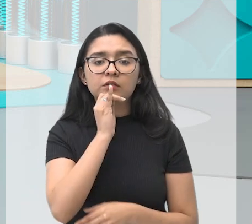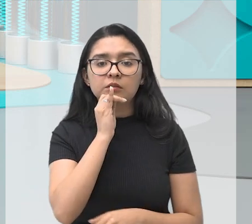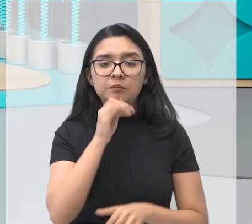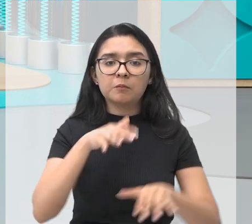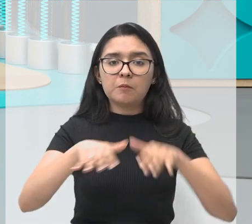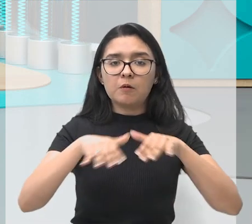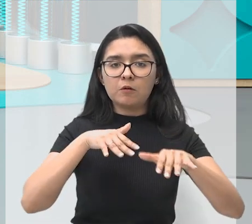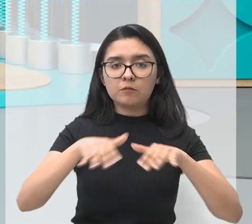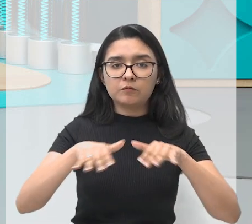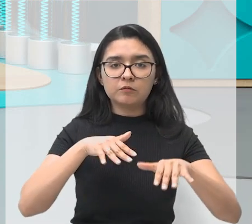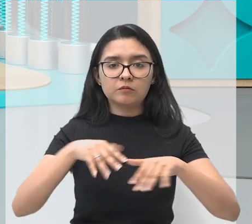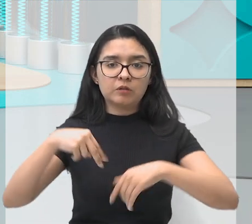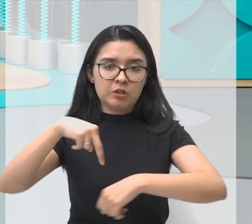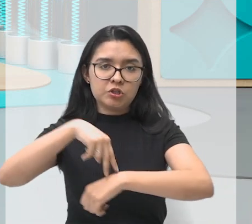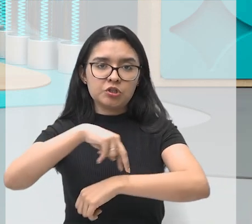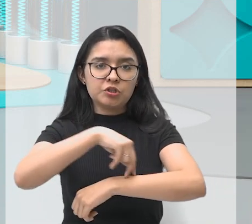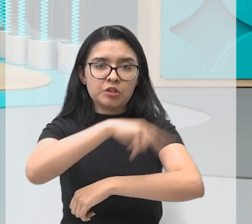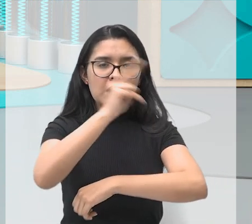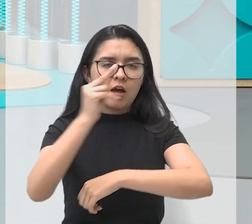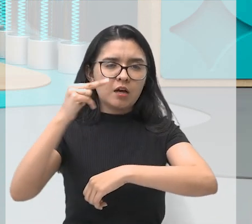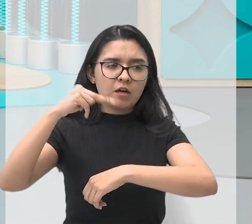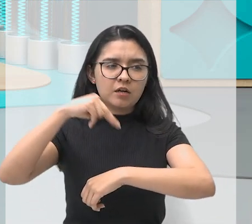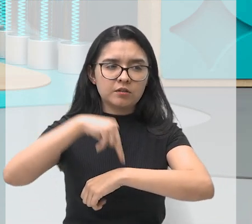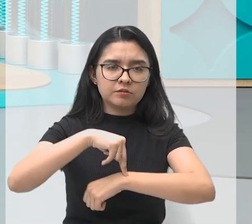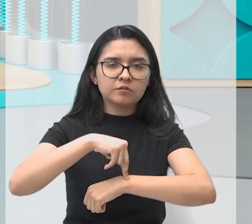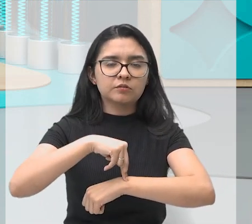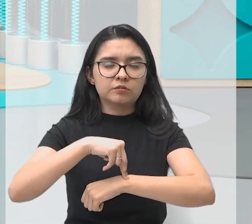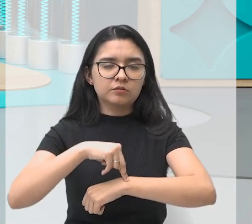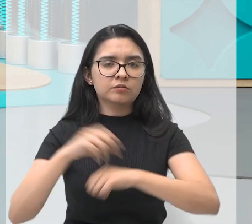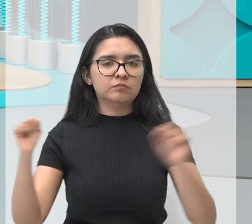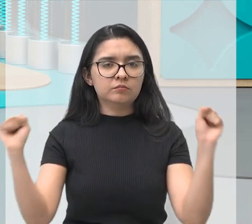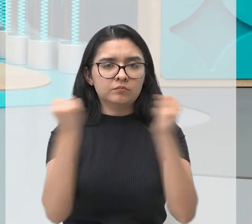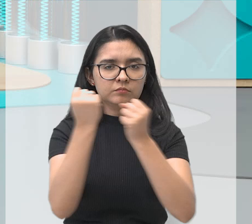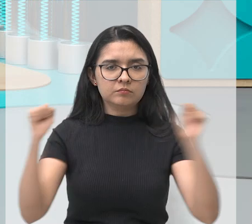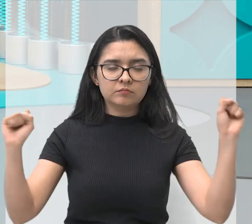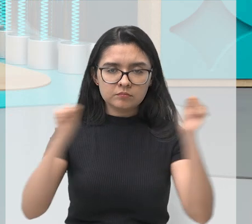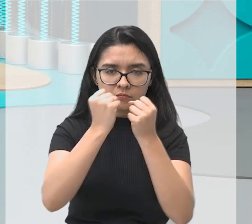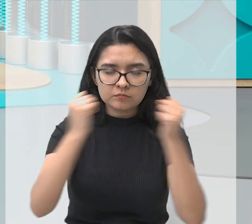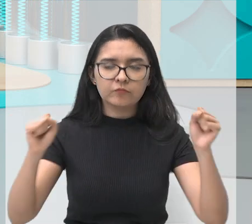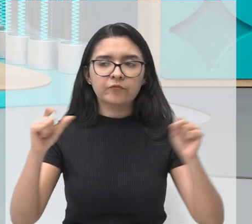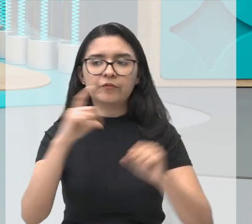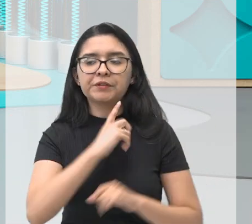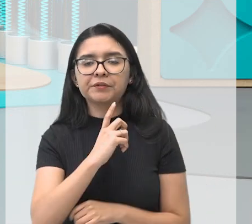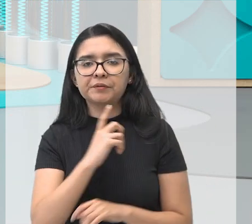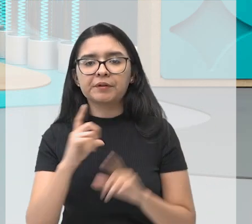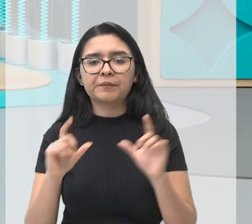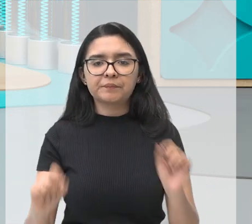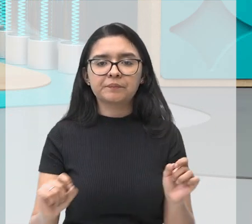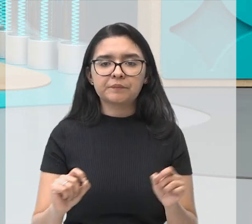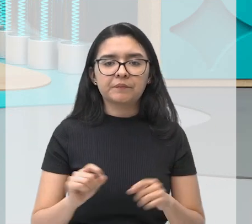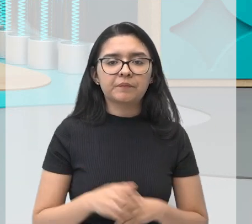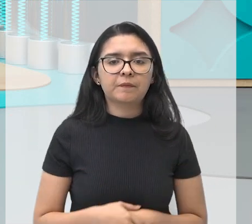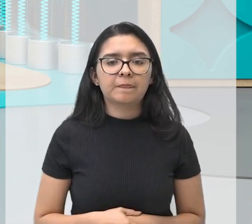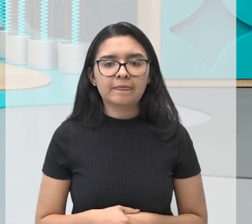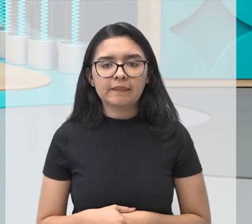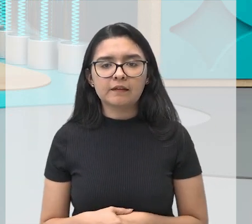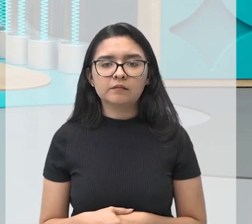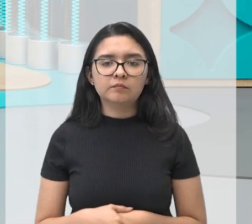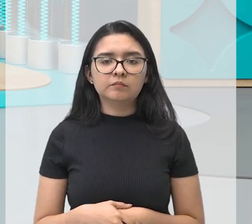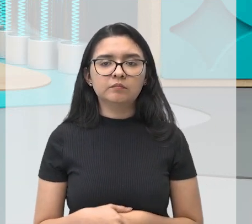de um movimento ginástico, né? E aí, quando eu falo de ginástica, a gente vai ter as